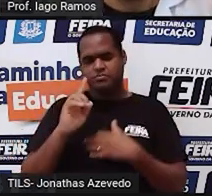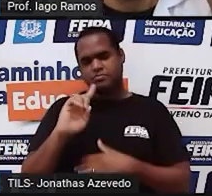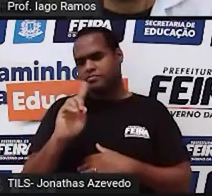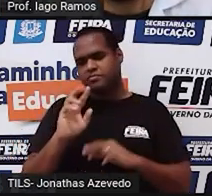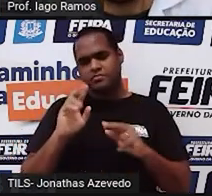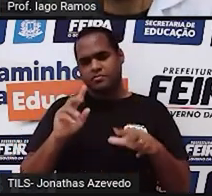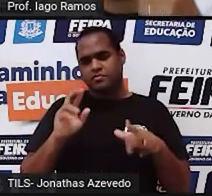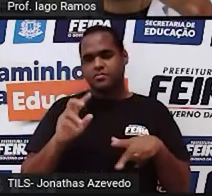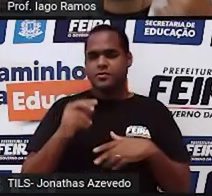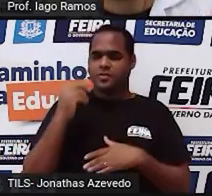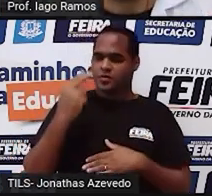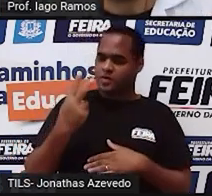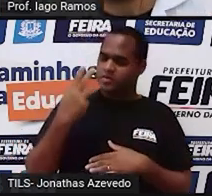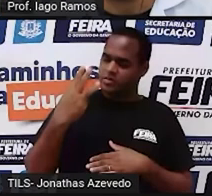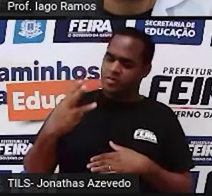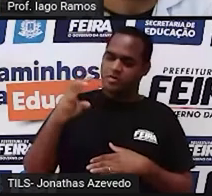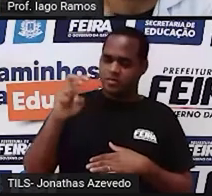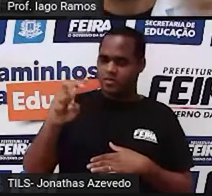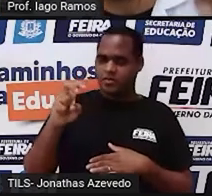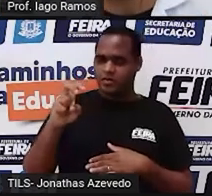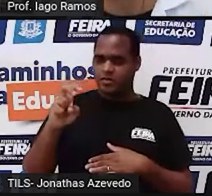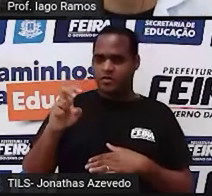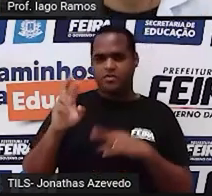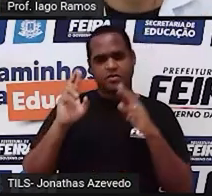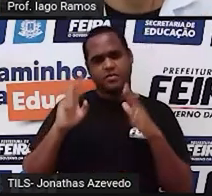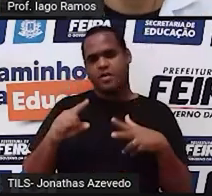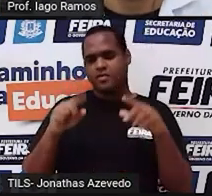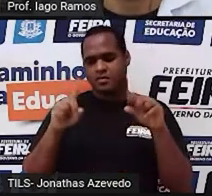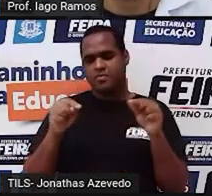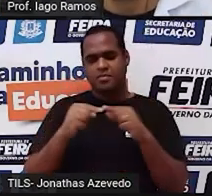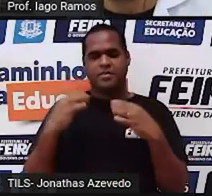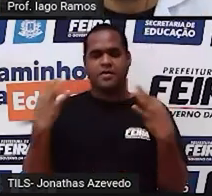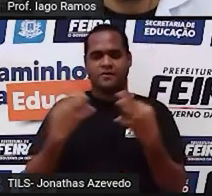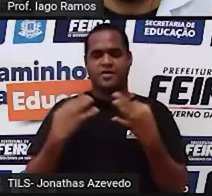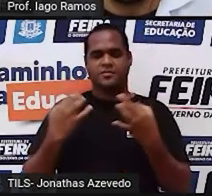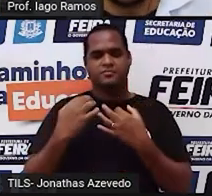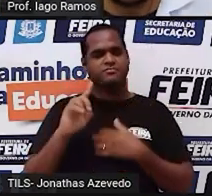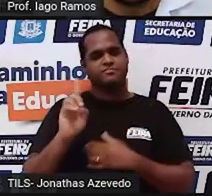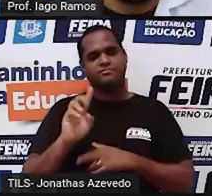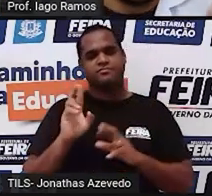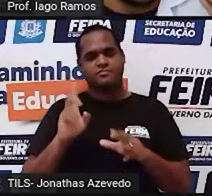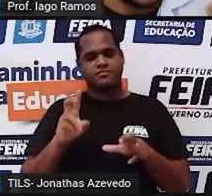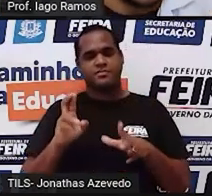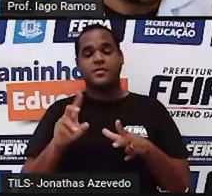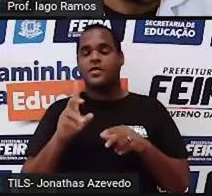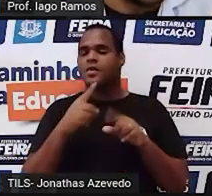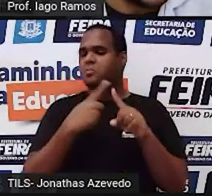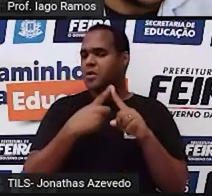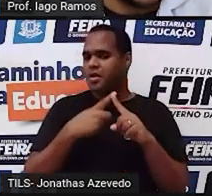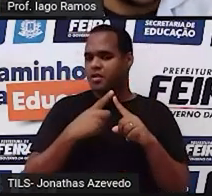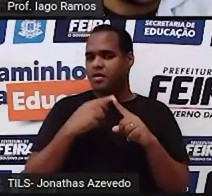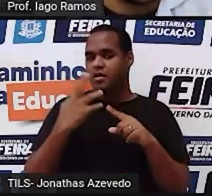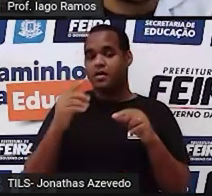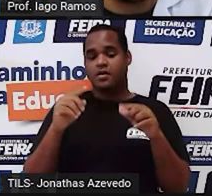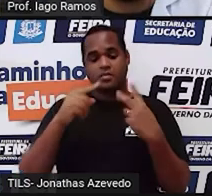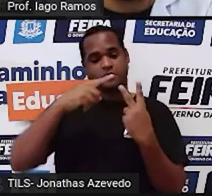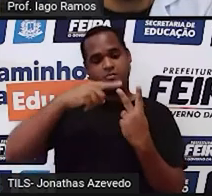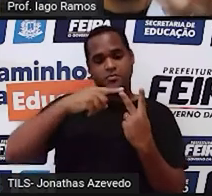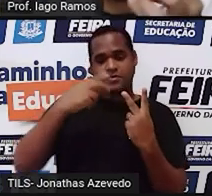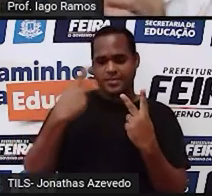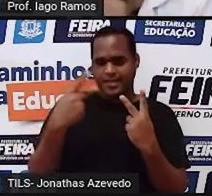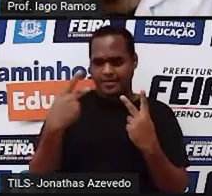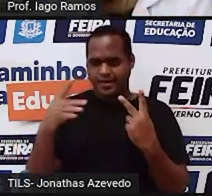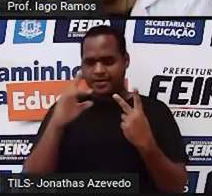dois três e cinco não são quadrados perfeitos porque porque a raiz quadrada deles